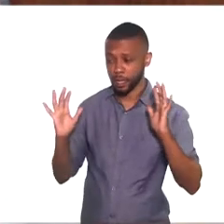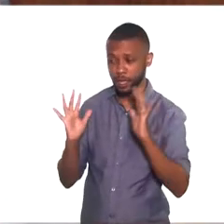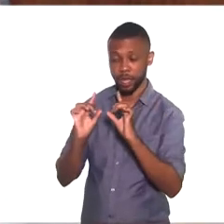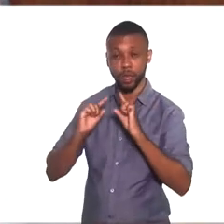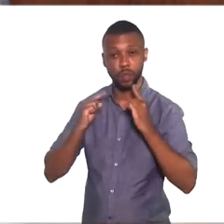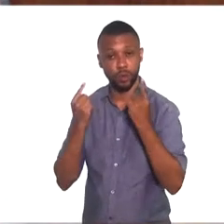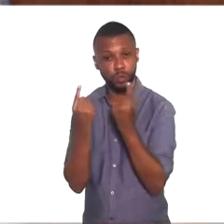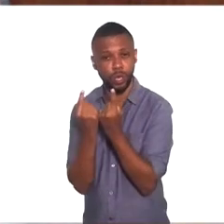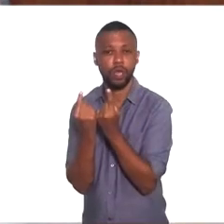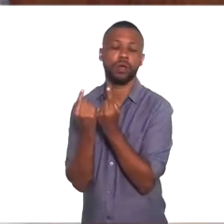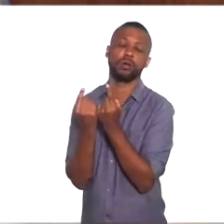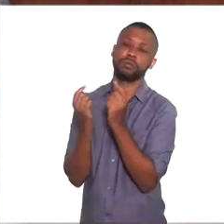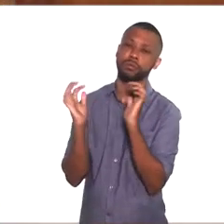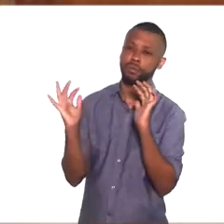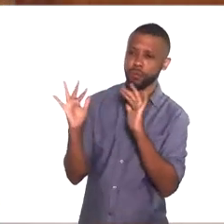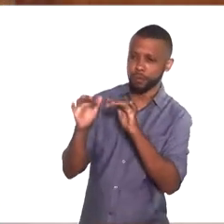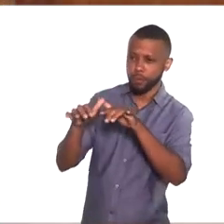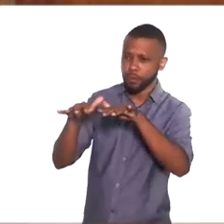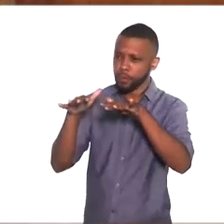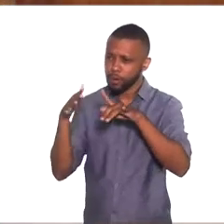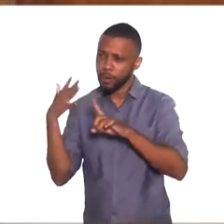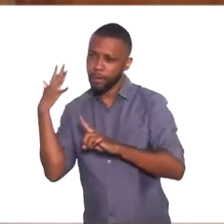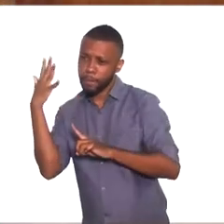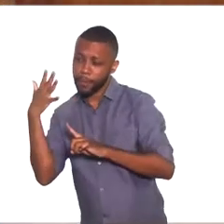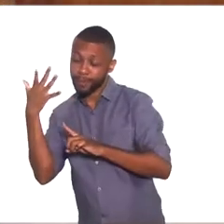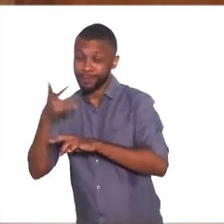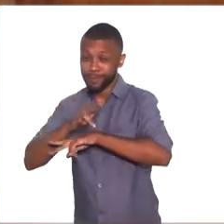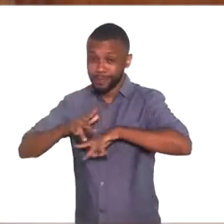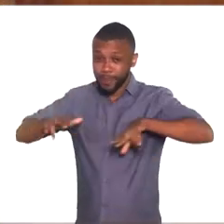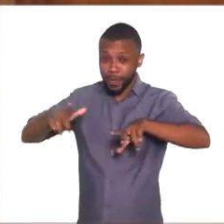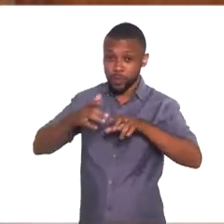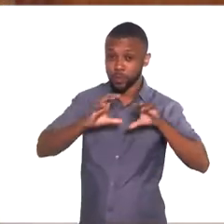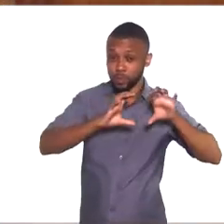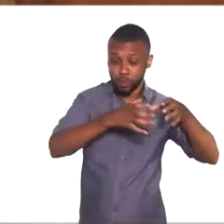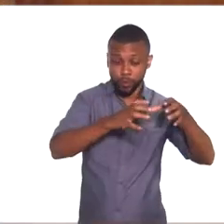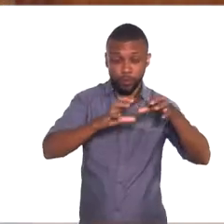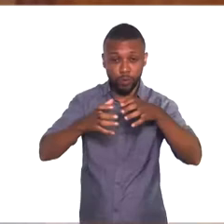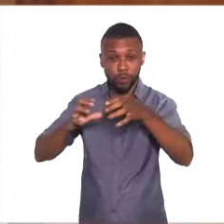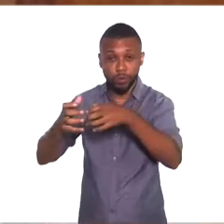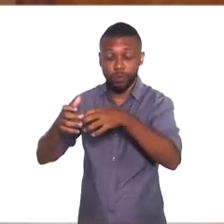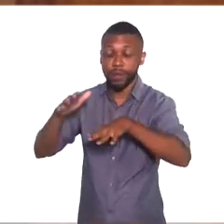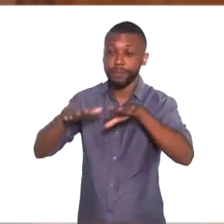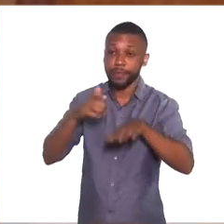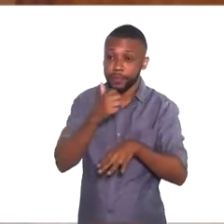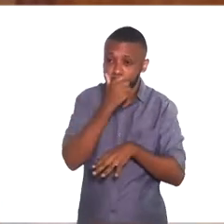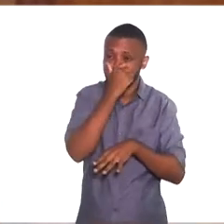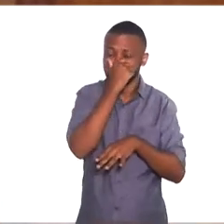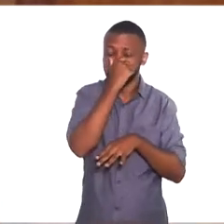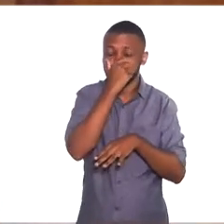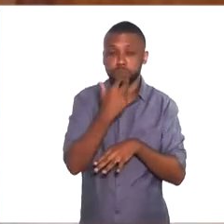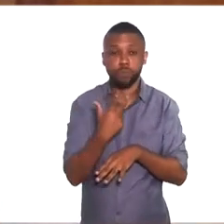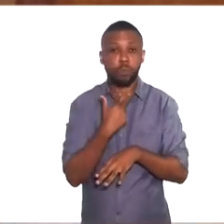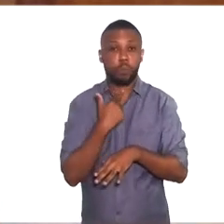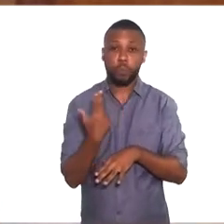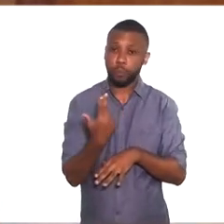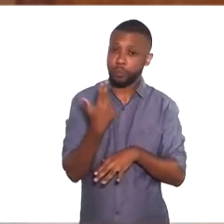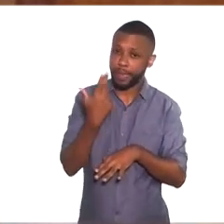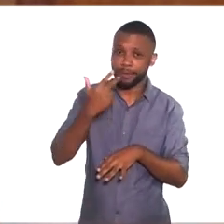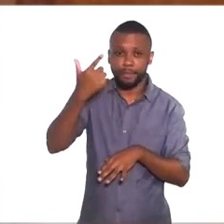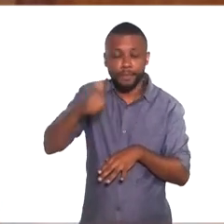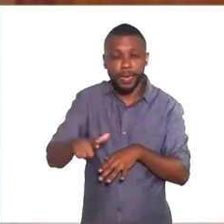crescia cada vez mais para fazer de vários ou grupos assim não só um só mas vários grupos que não cabia mais no mesmo